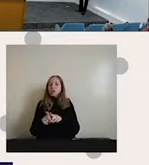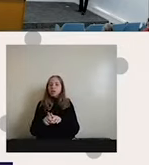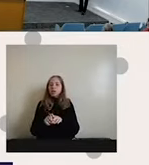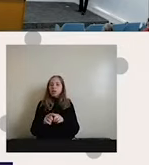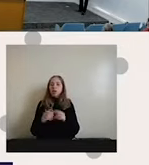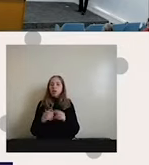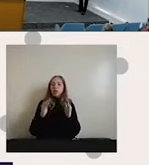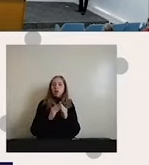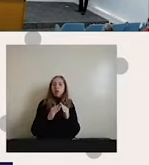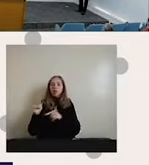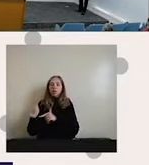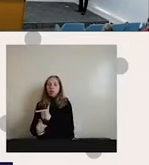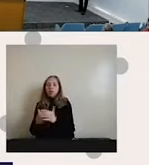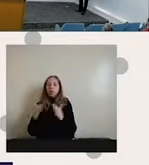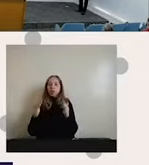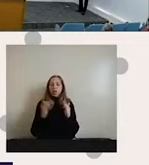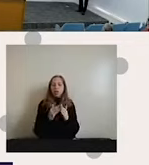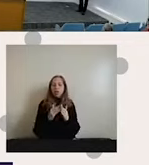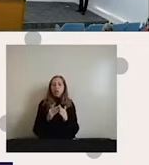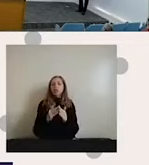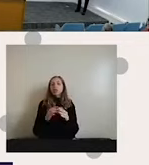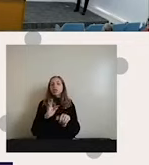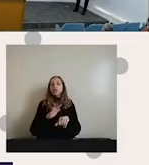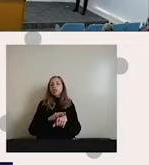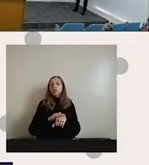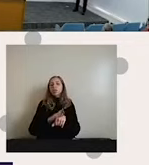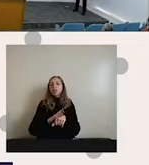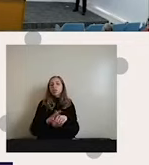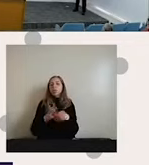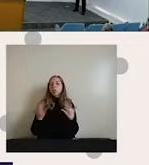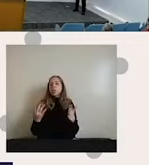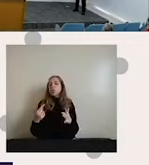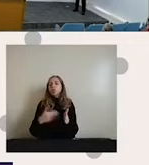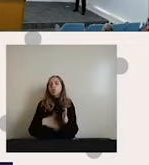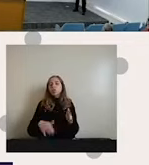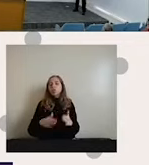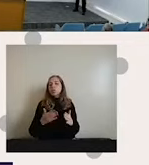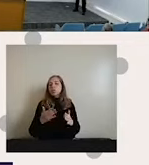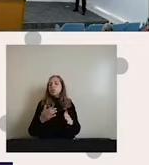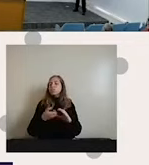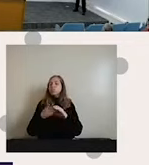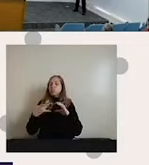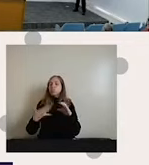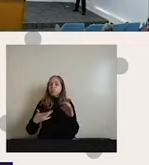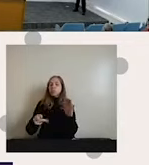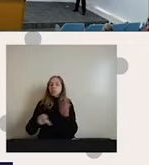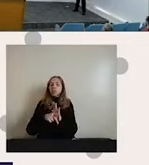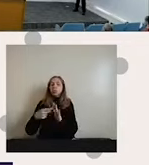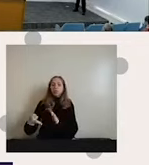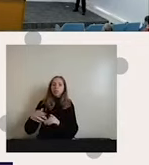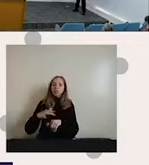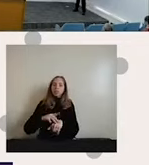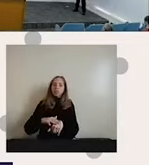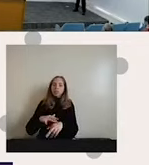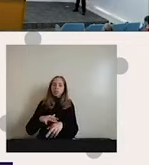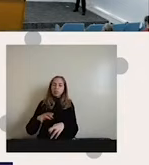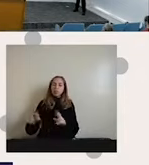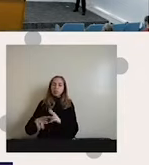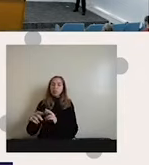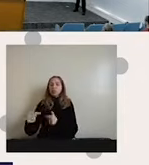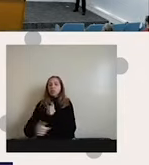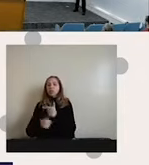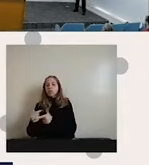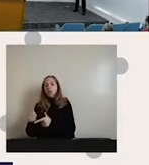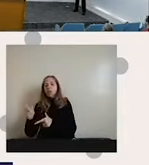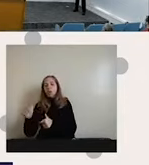as doenças que a Previdência tenha caracterizado como sendo uma doença relacionada ao trabalho. Seja aquela doença que é o Schilling